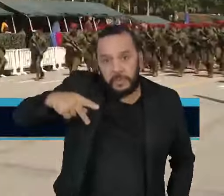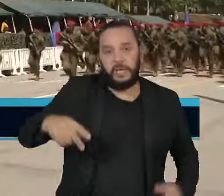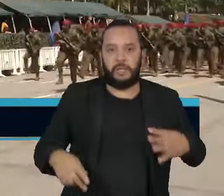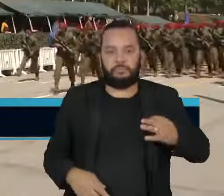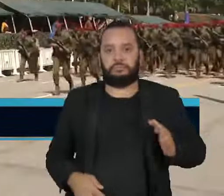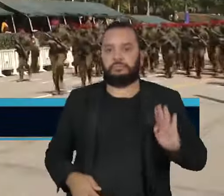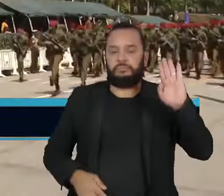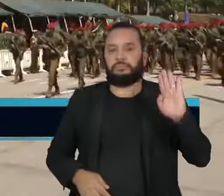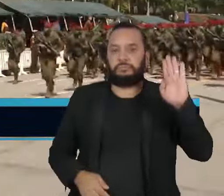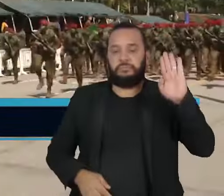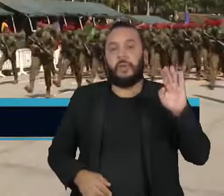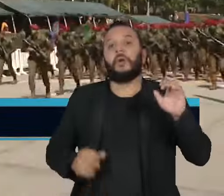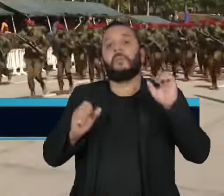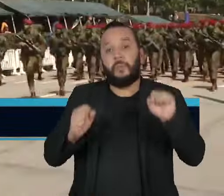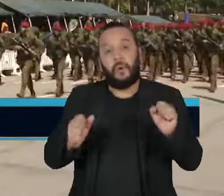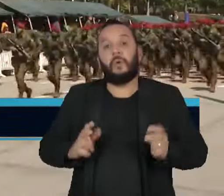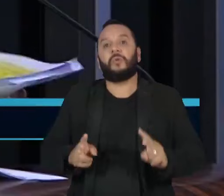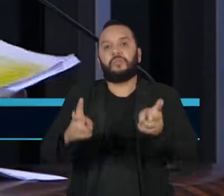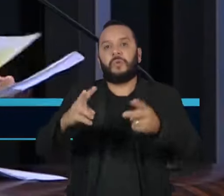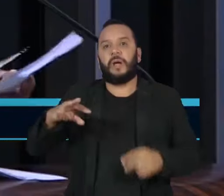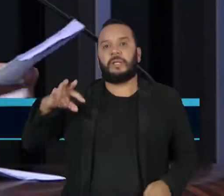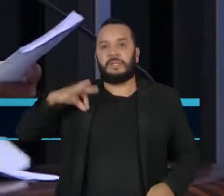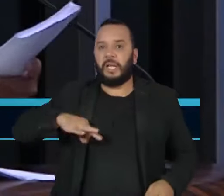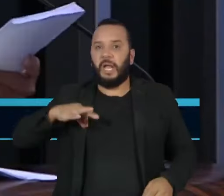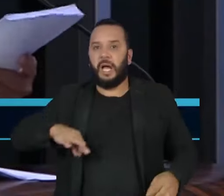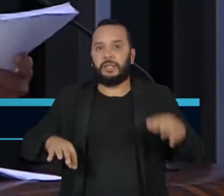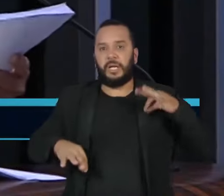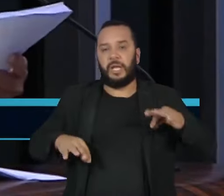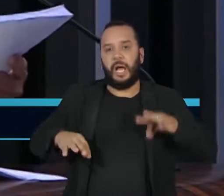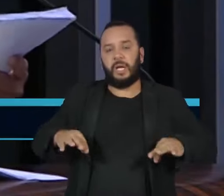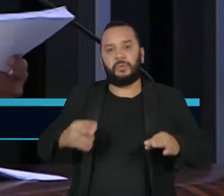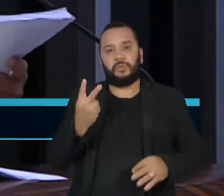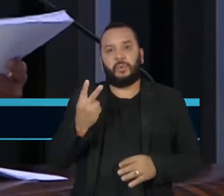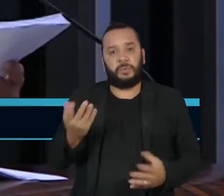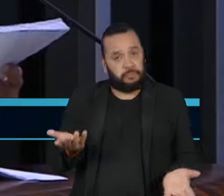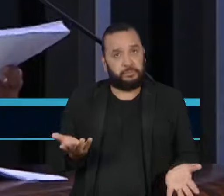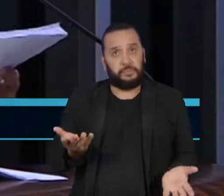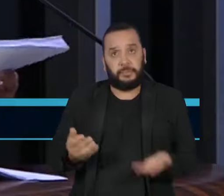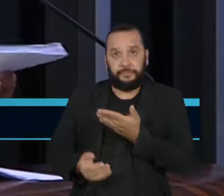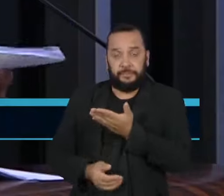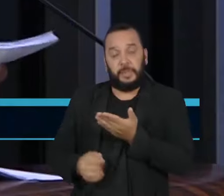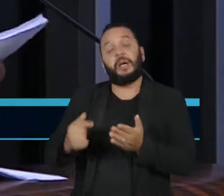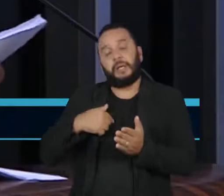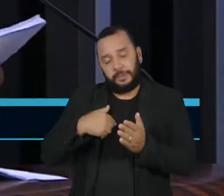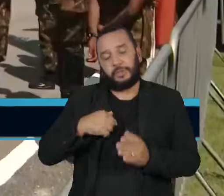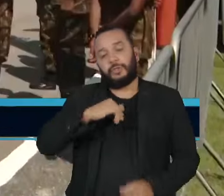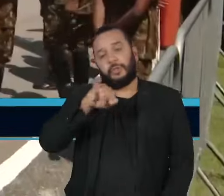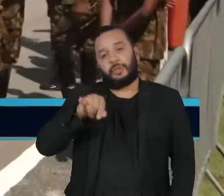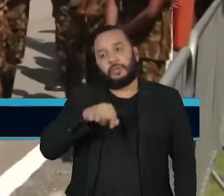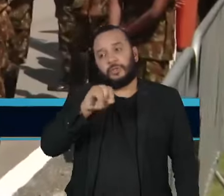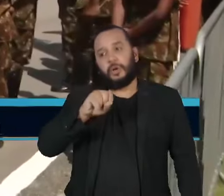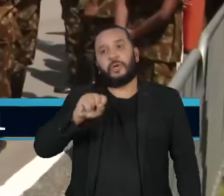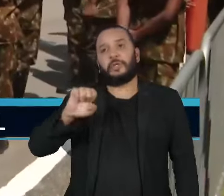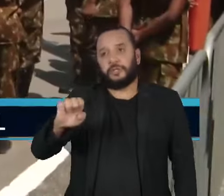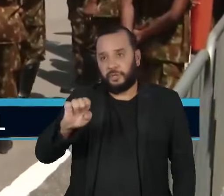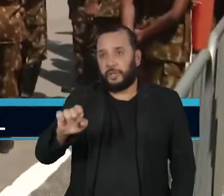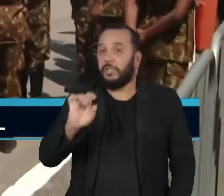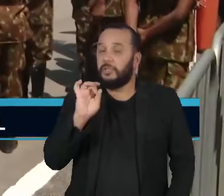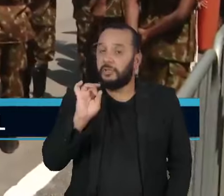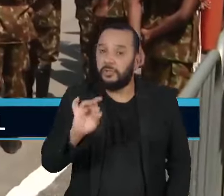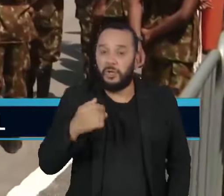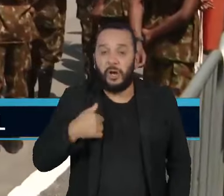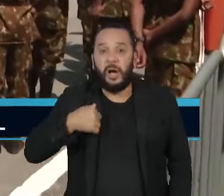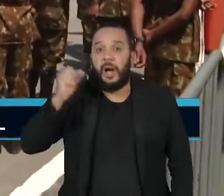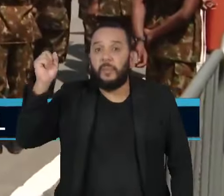remuneração, independente do tempo de serviço. Pelo relatório do senador Jorge Cajuru, do PSB de Goiás, só poderiam ir para a